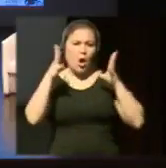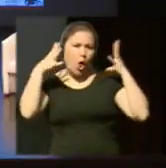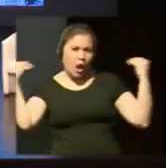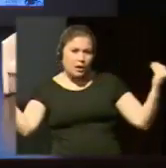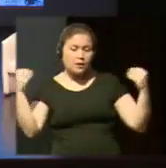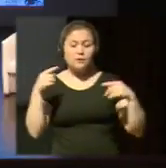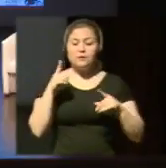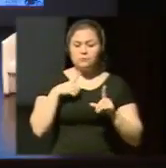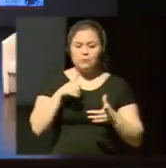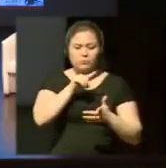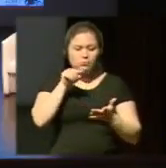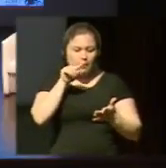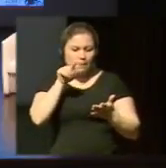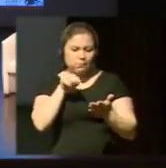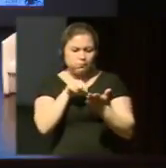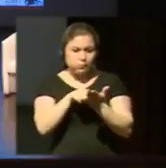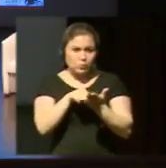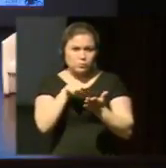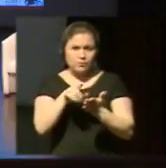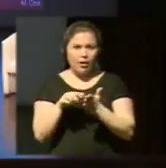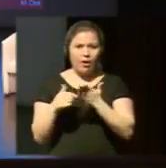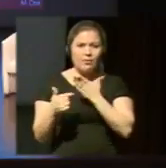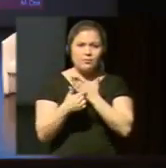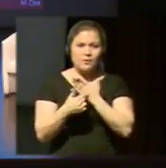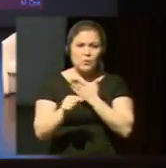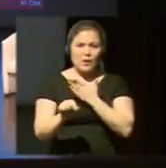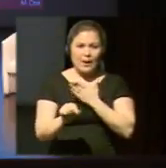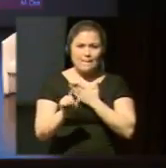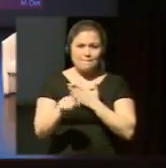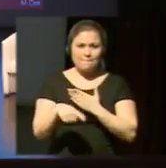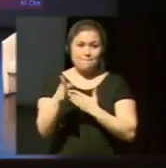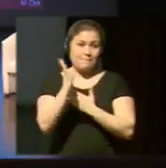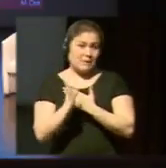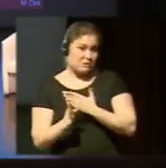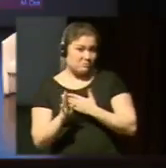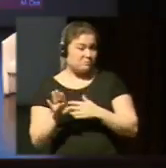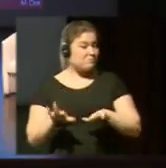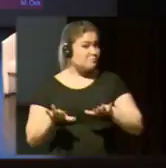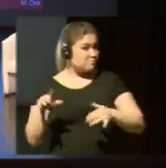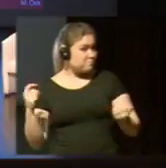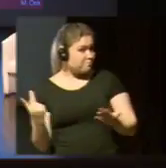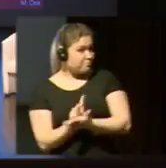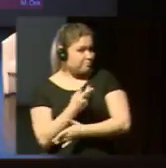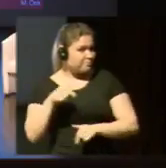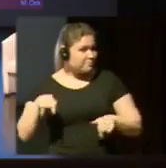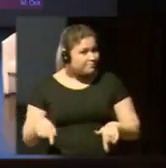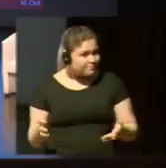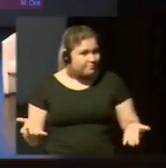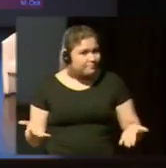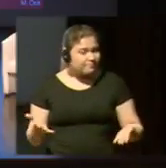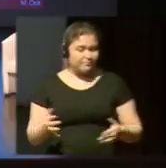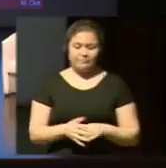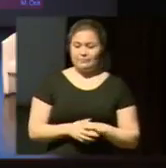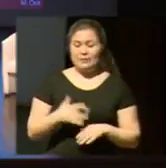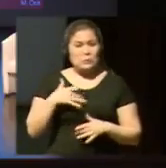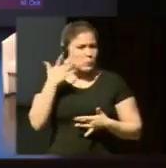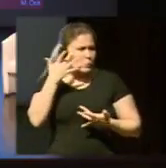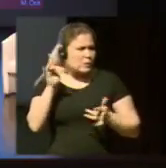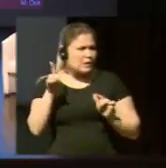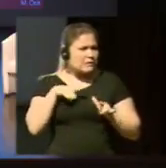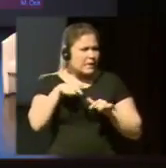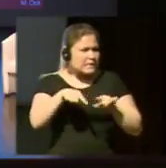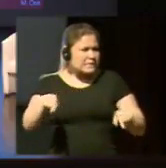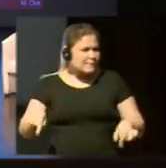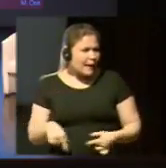coloquei um ponto de interrogação atrás de Brasil. Quem sabe poderá acontecer aqui. Não sei se temos